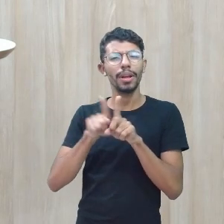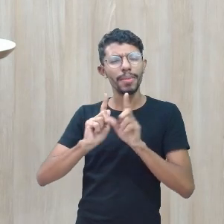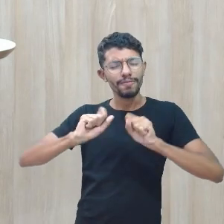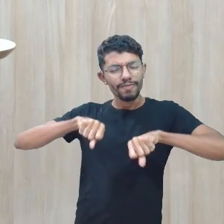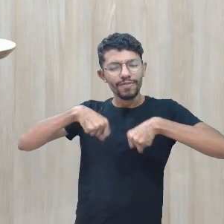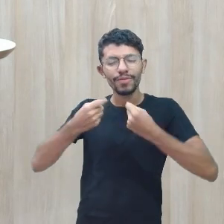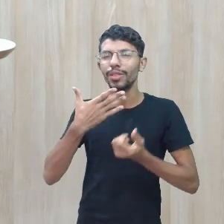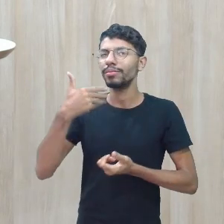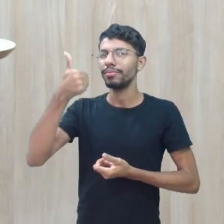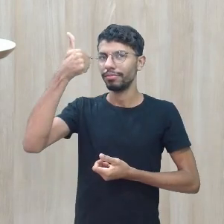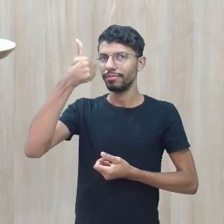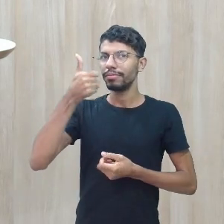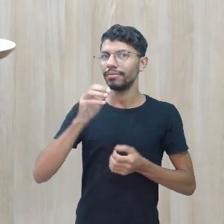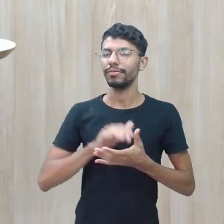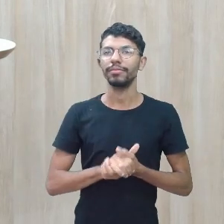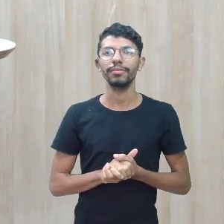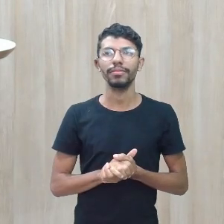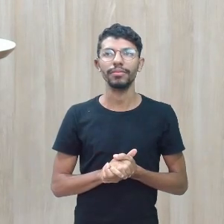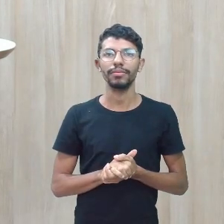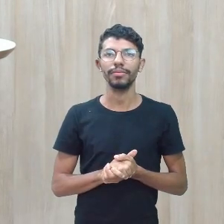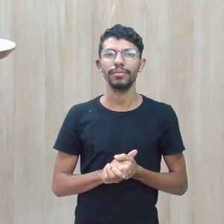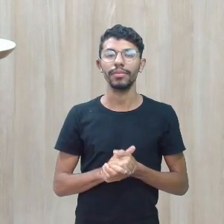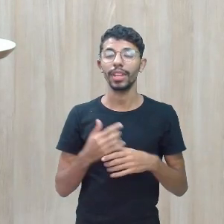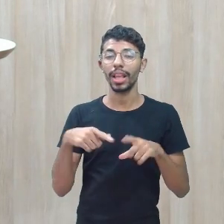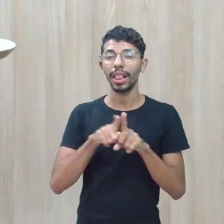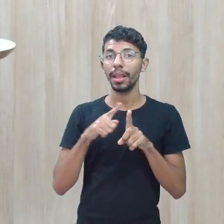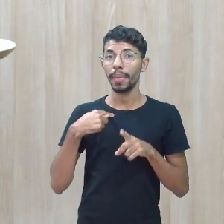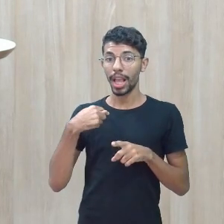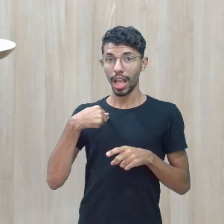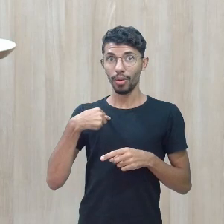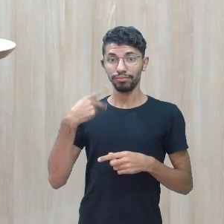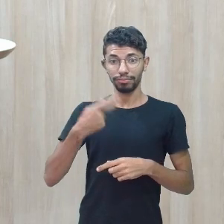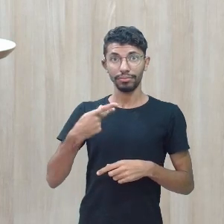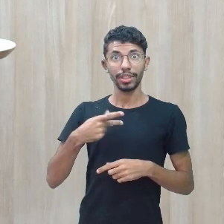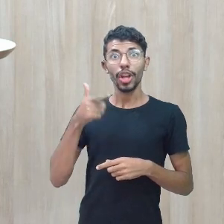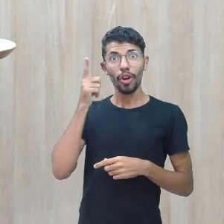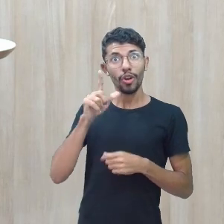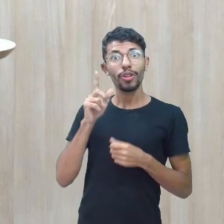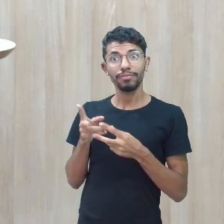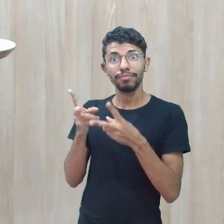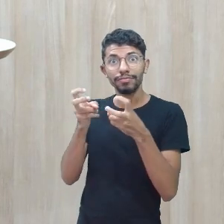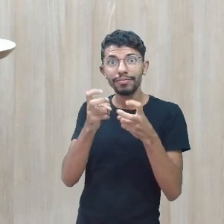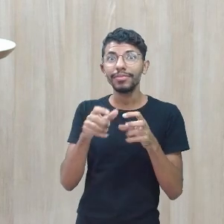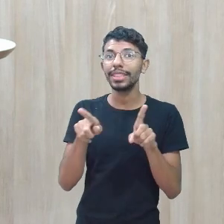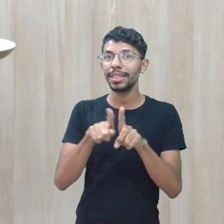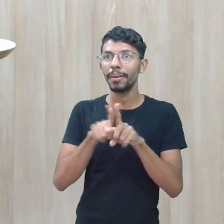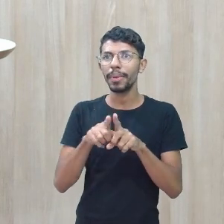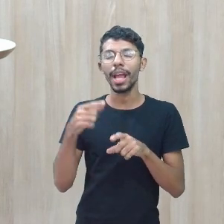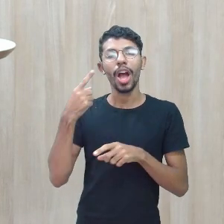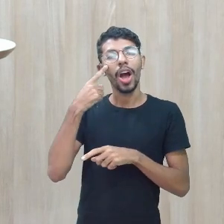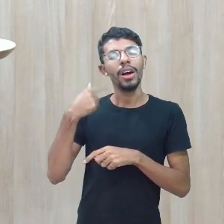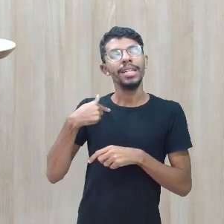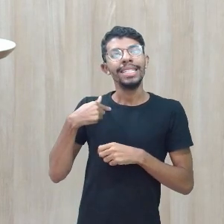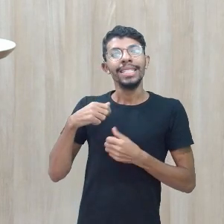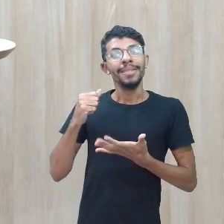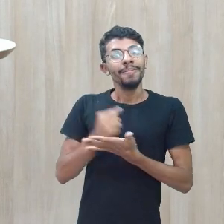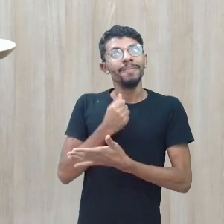melhor. Também eu vou poder ver aqui, olha aí, eu vou dizer, puxa vida, aquela aula que eu dei